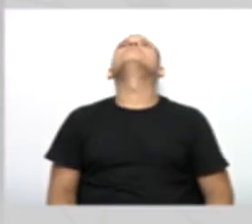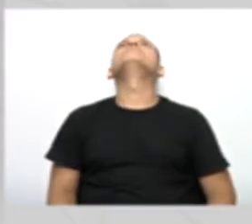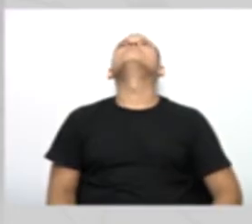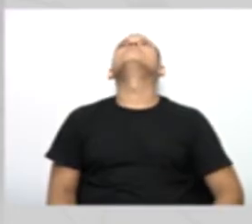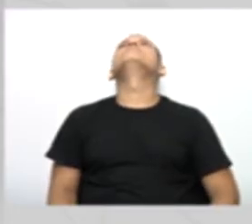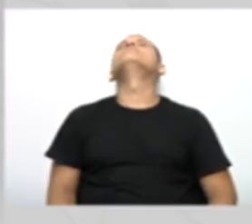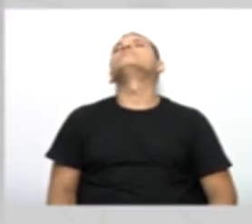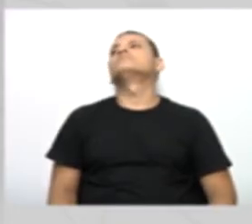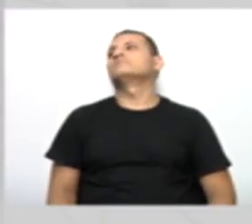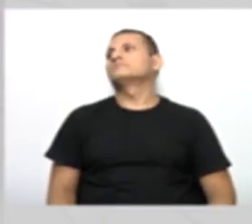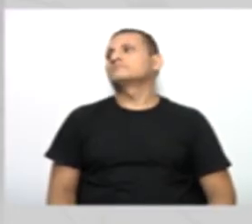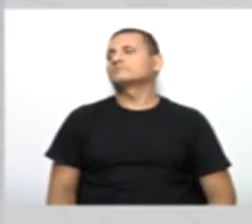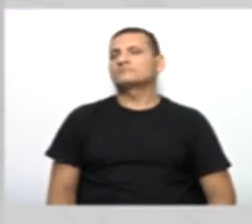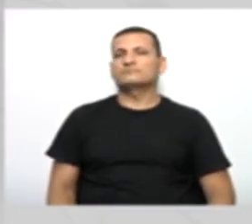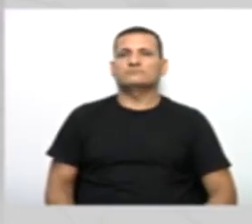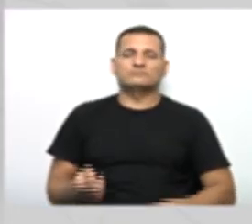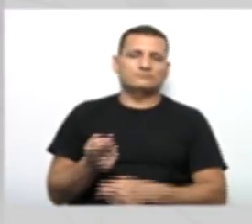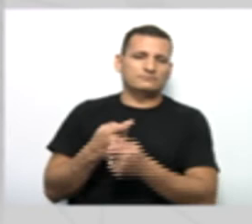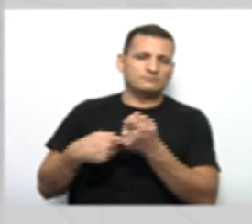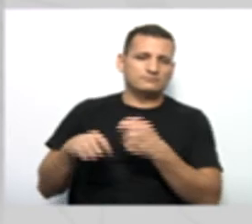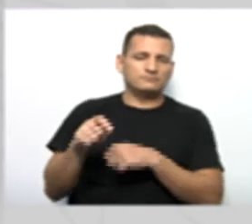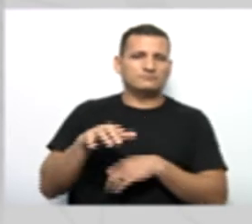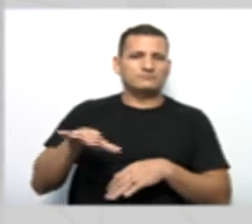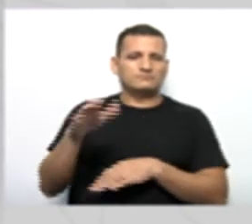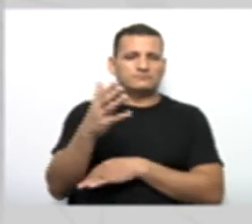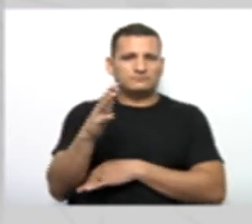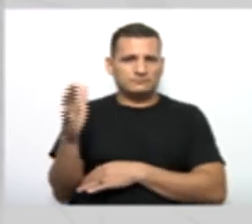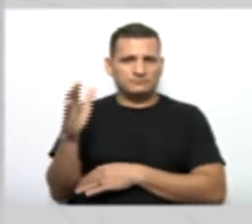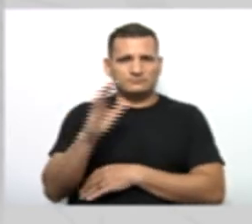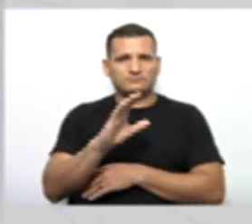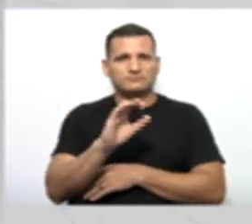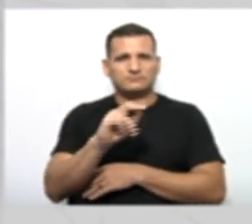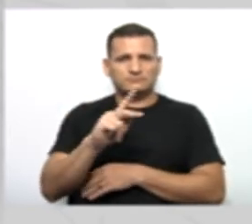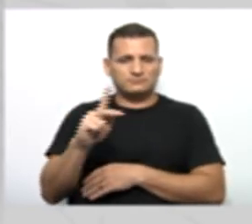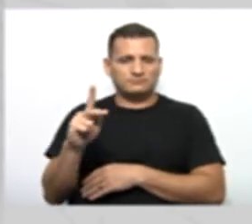E nós temos também a gestão ambiental e as cooperativas.